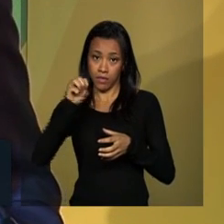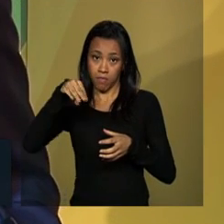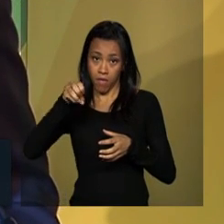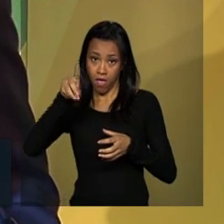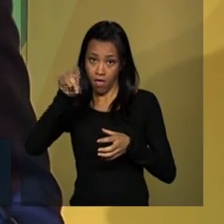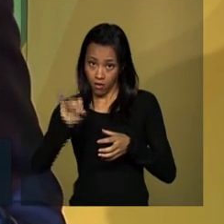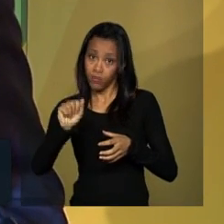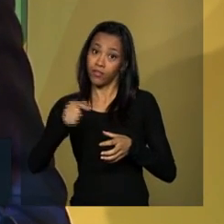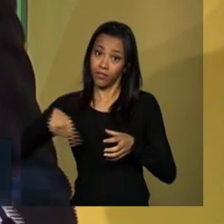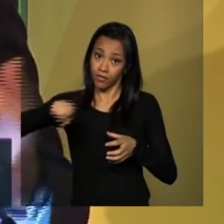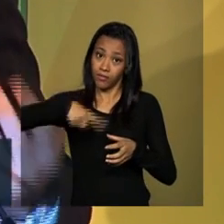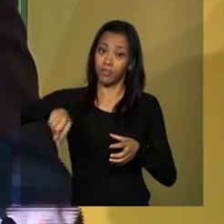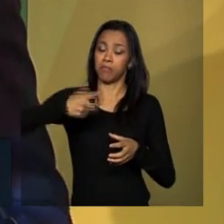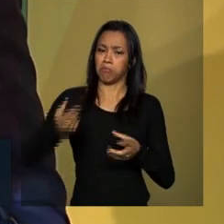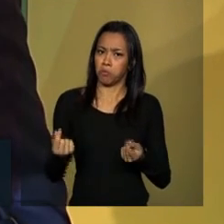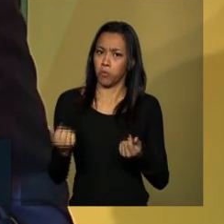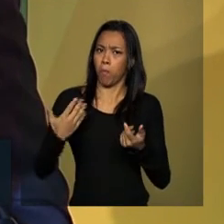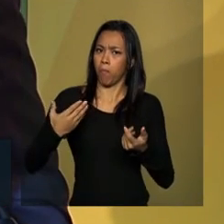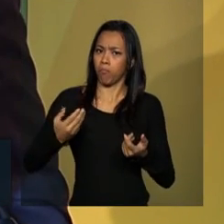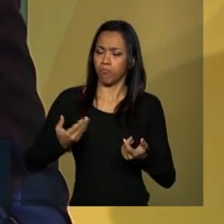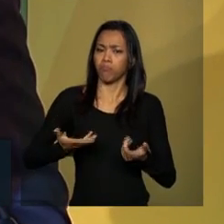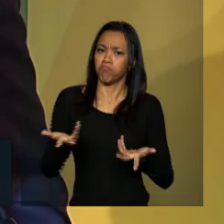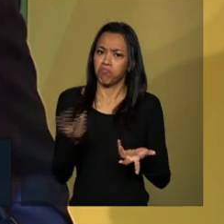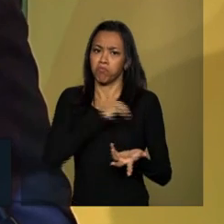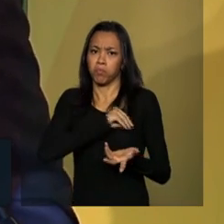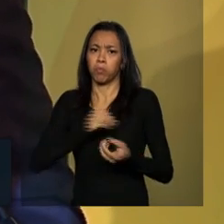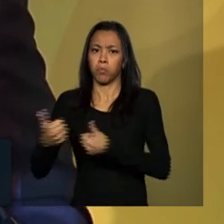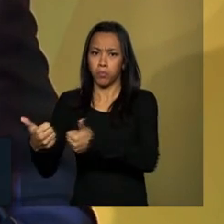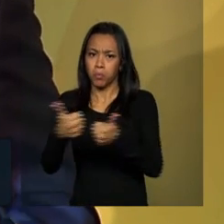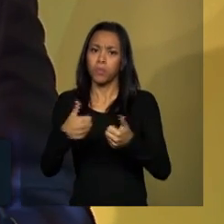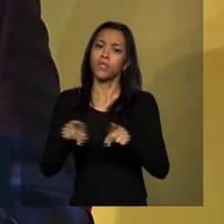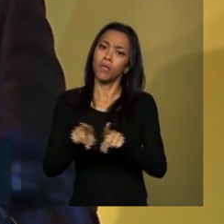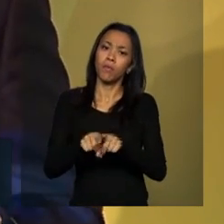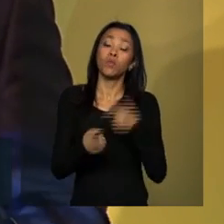demandas deles quanto à qualidade dos serviços públicos.